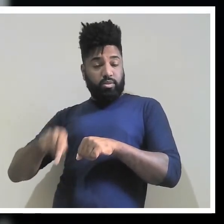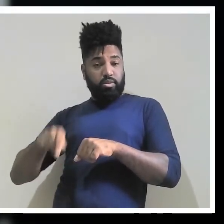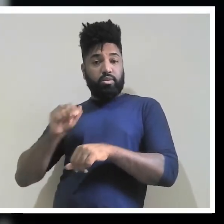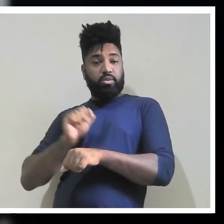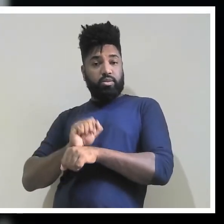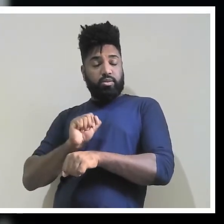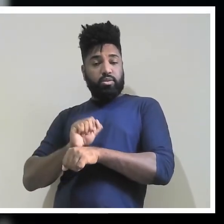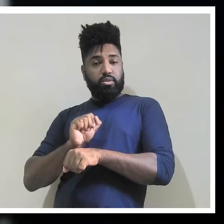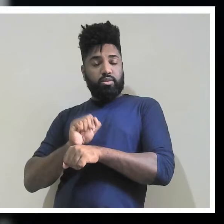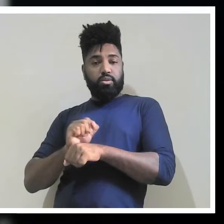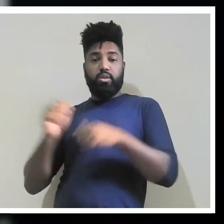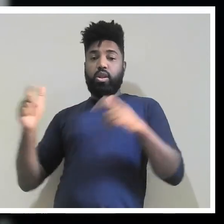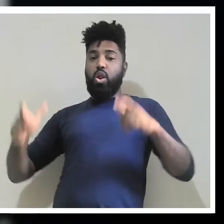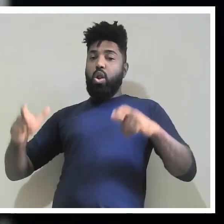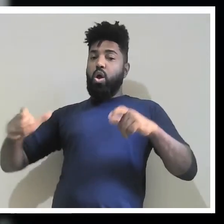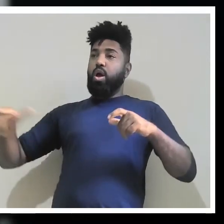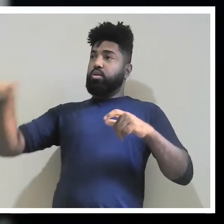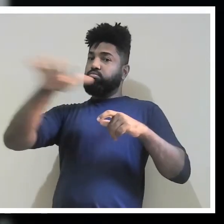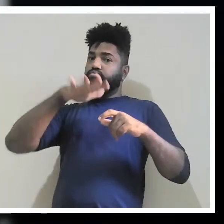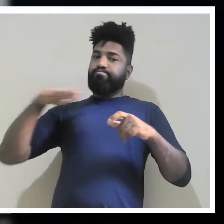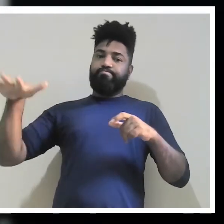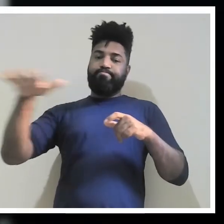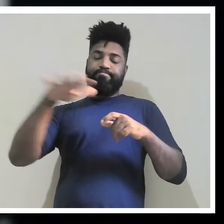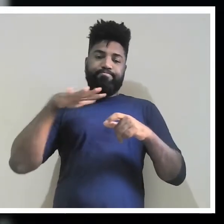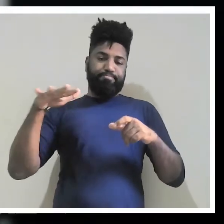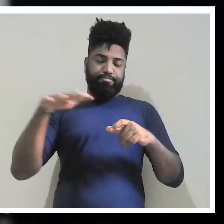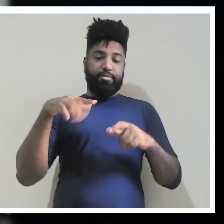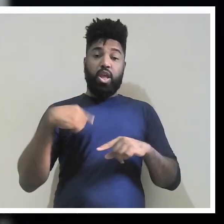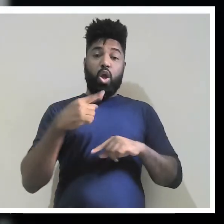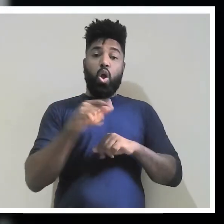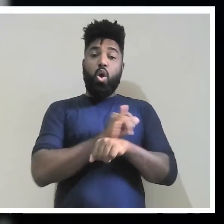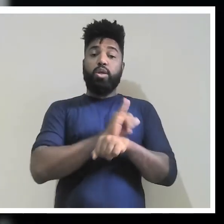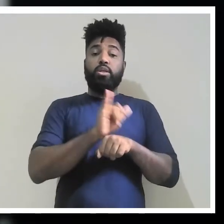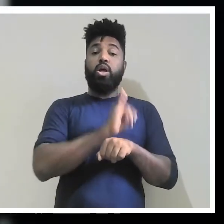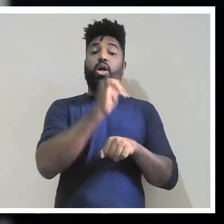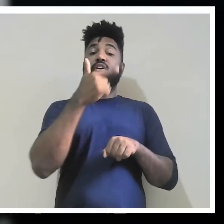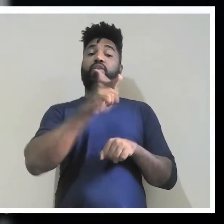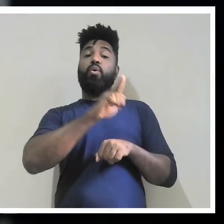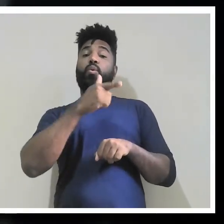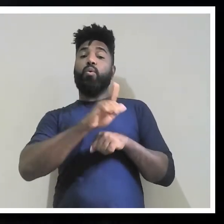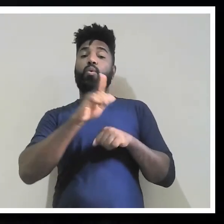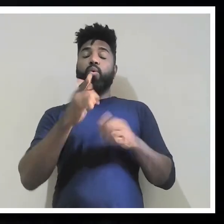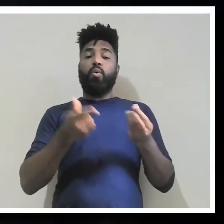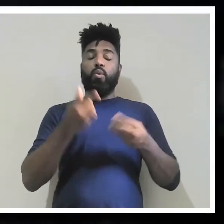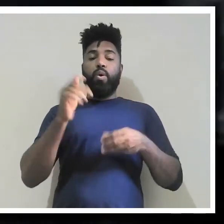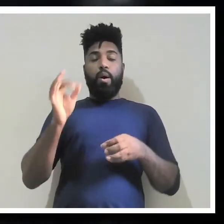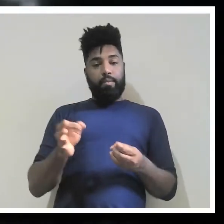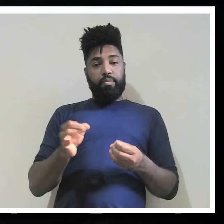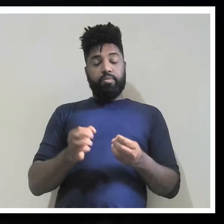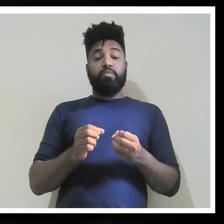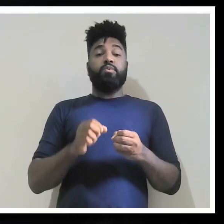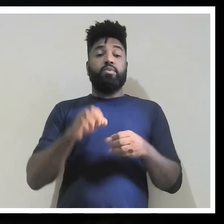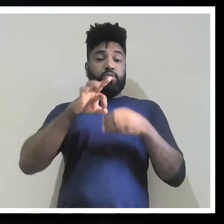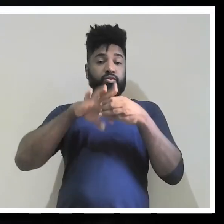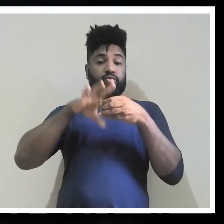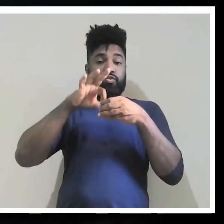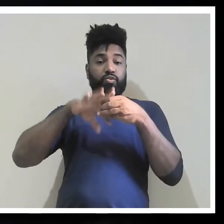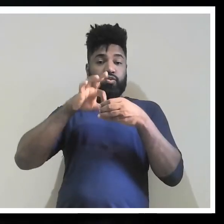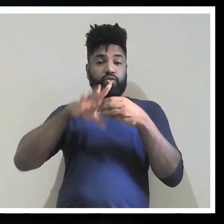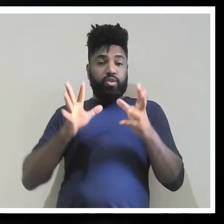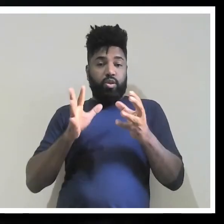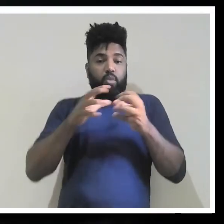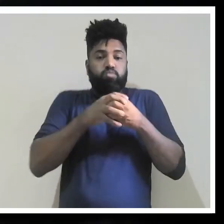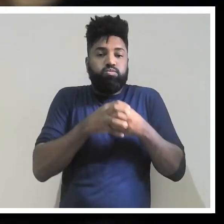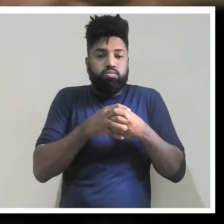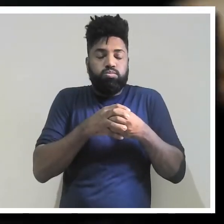for a temperatura ambiente. Então eu vou te mostrar uma outra técnica aqui para filtração, que é a filtração a vácuo, e nela nós podemos usar